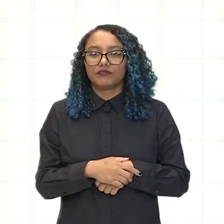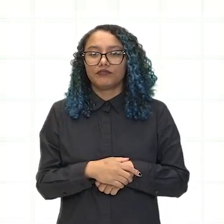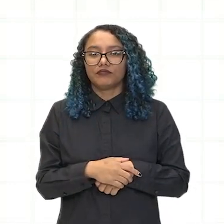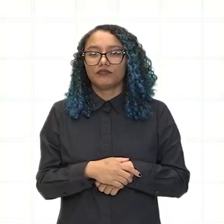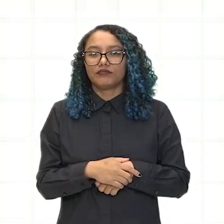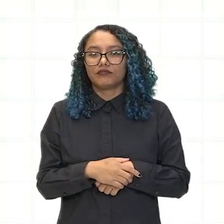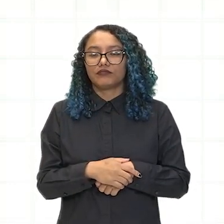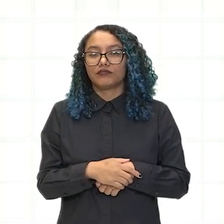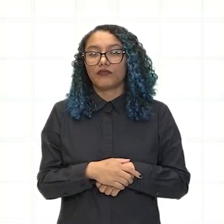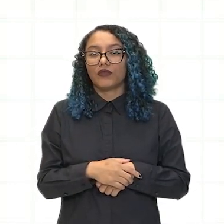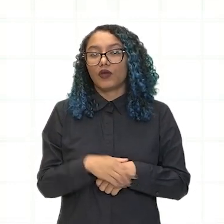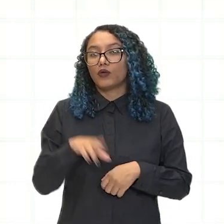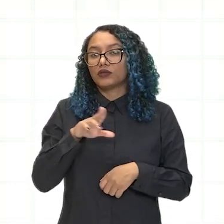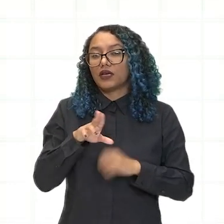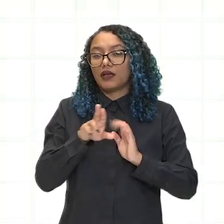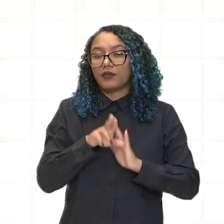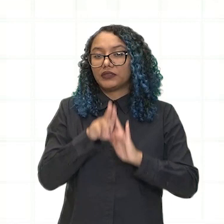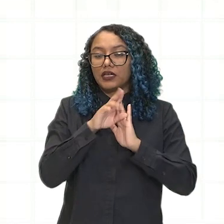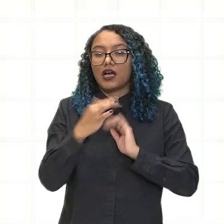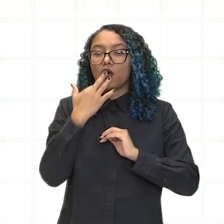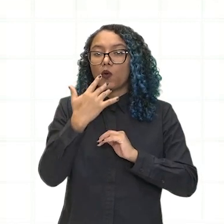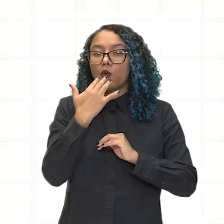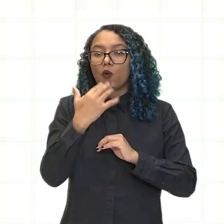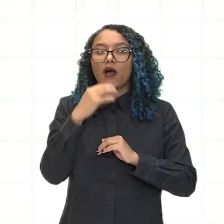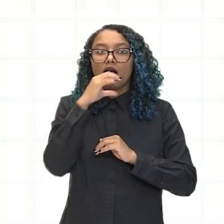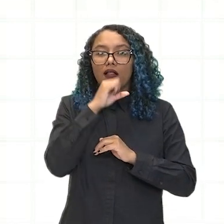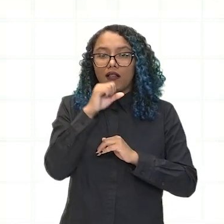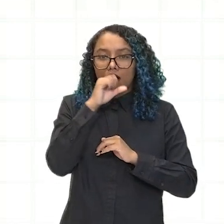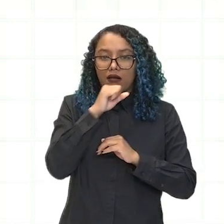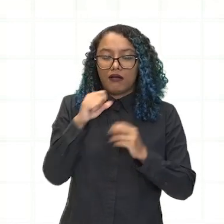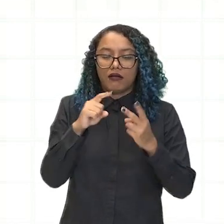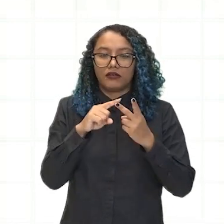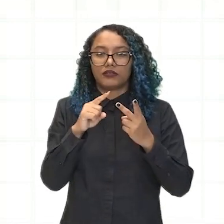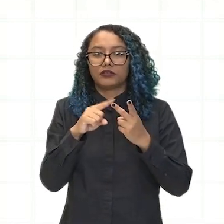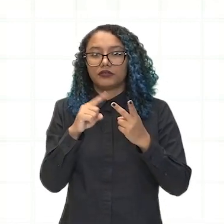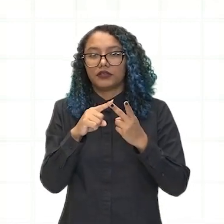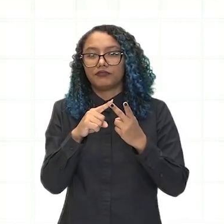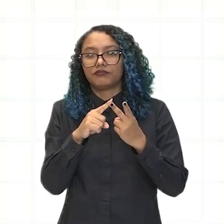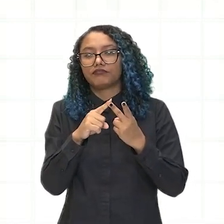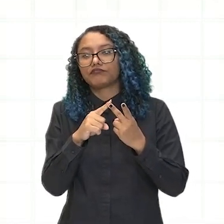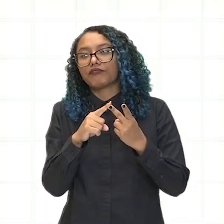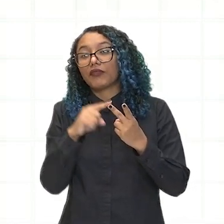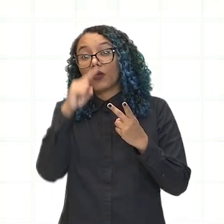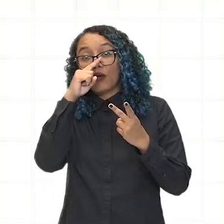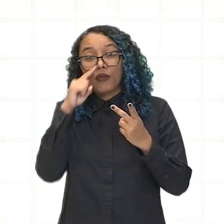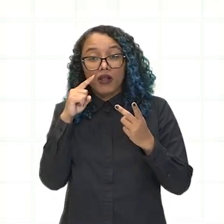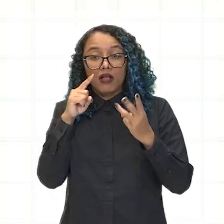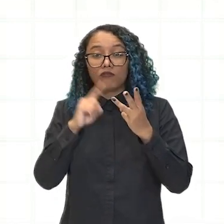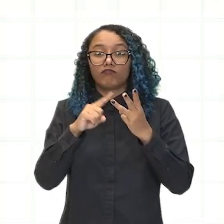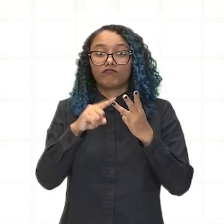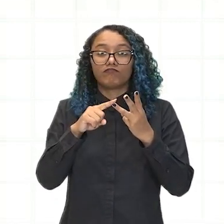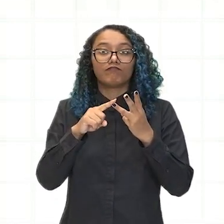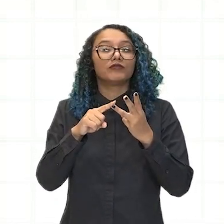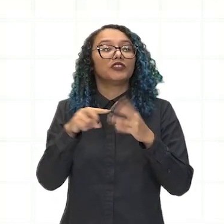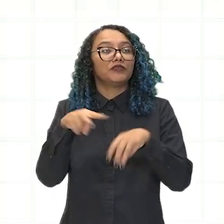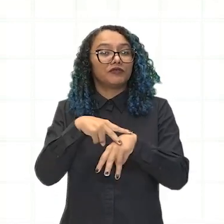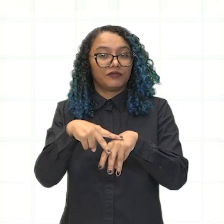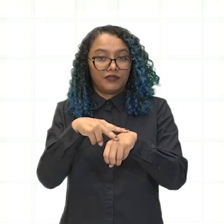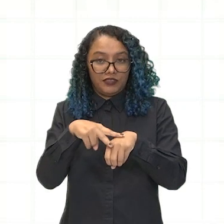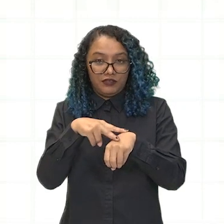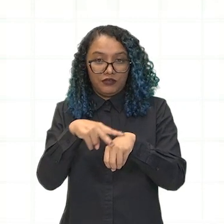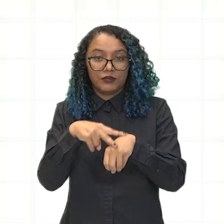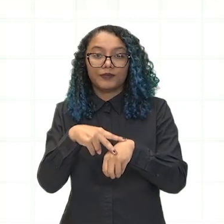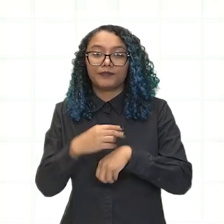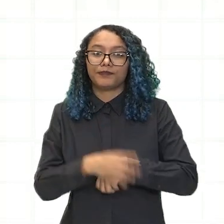representadas pelas cores laranja, amarelo e verde,